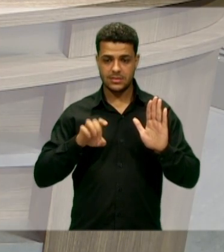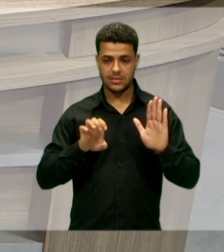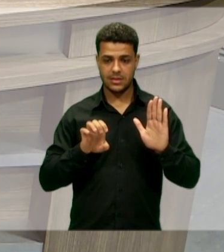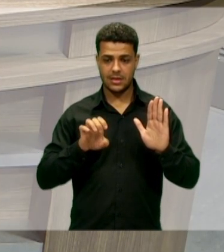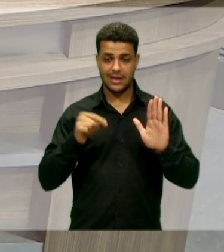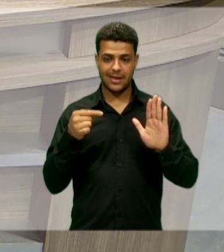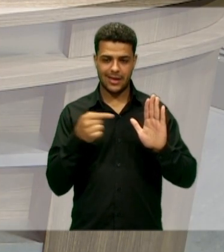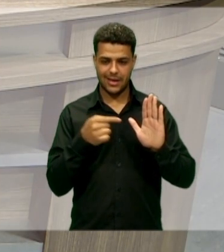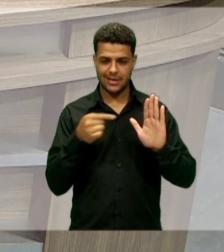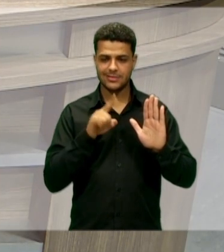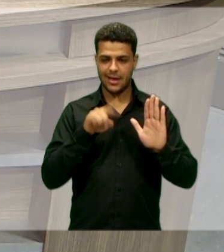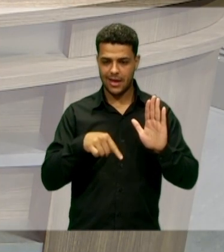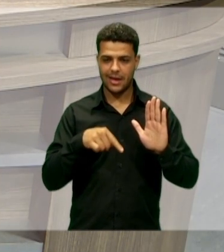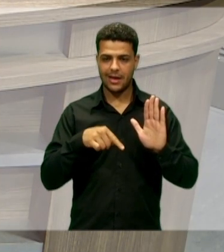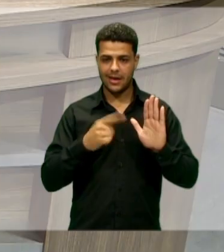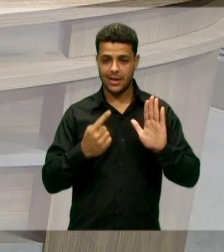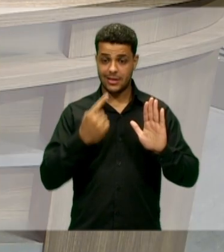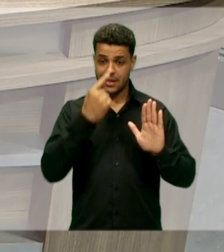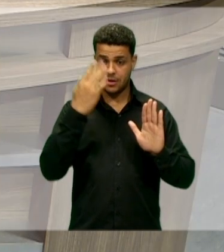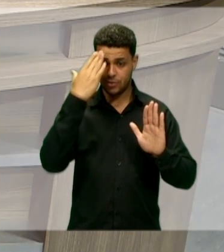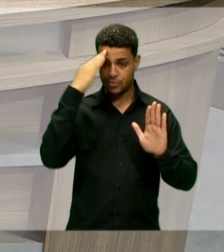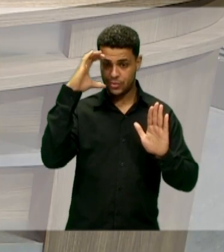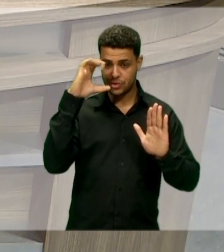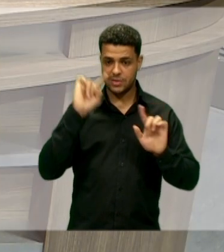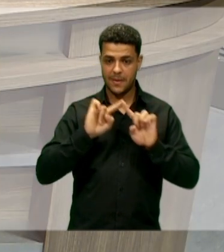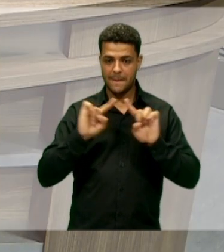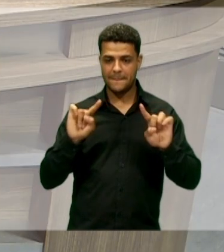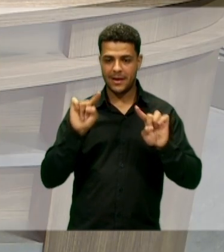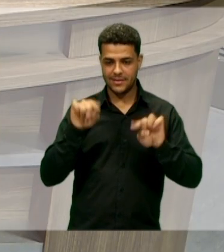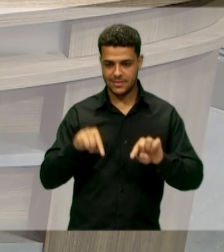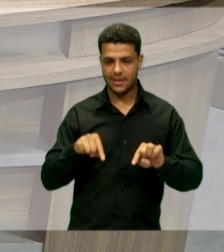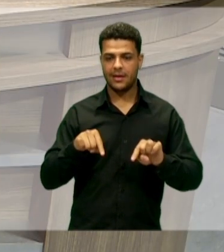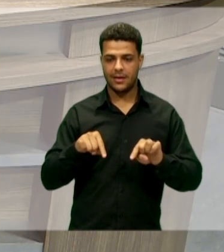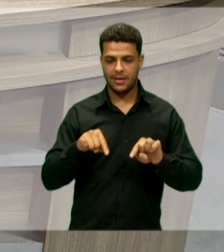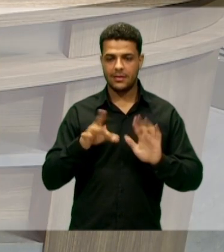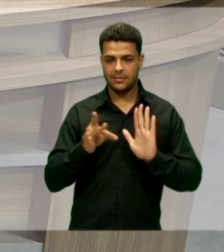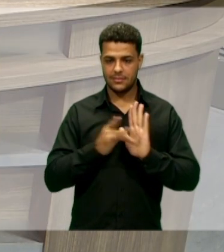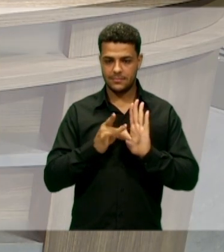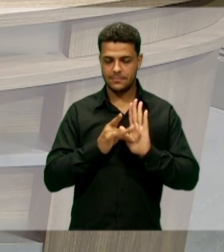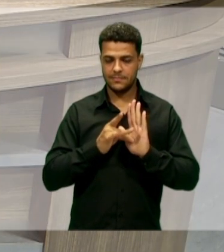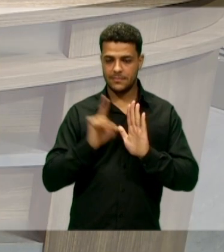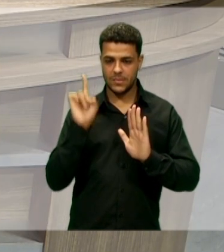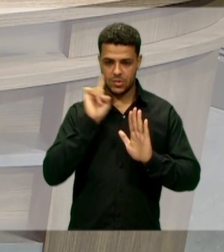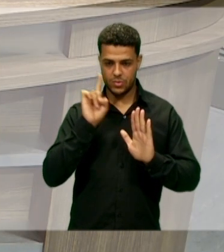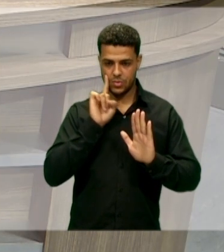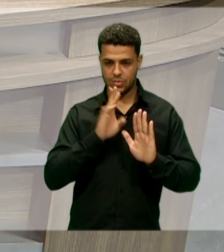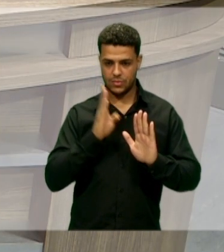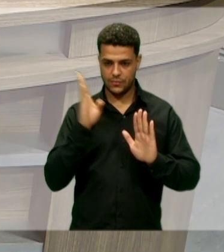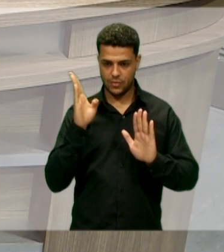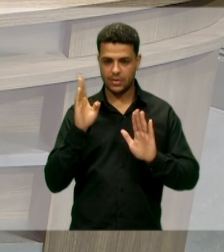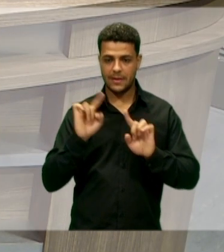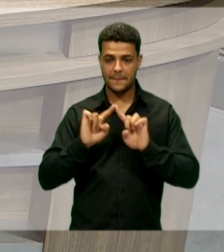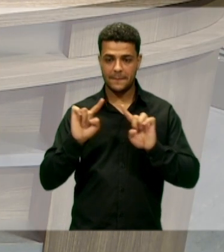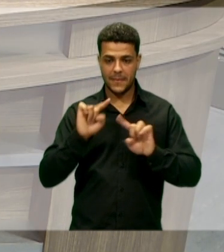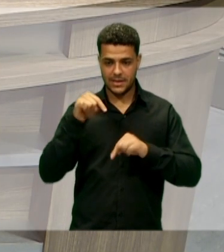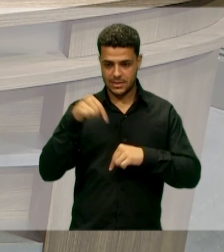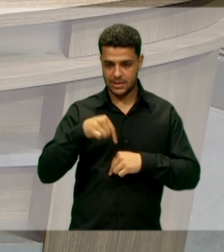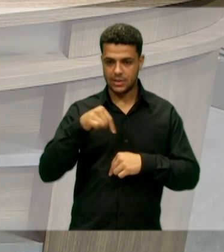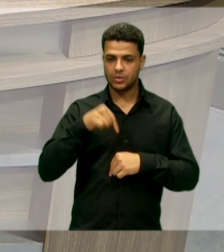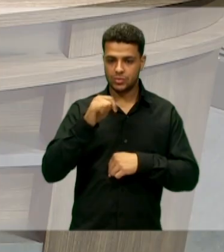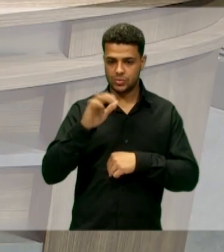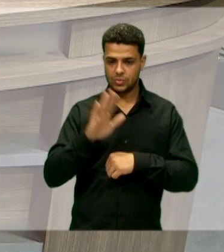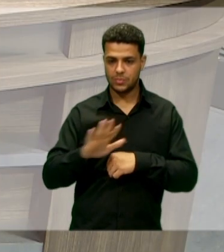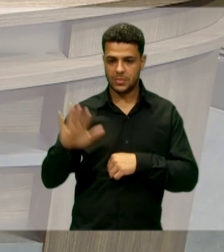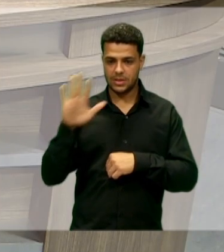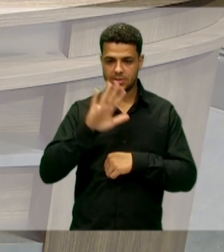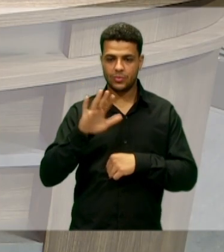Mas nesse caso é a Faculdade Mackenzie de Curitiba, mas ela realmente, a origem dela é dos Estados Unidos, né? Uhum. Mas ela no Brasil, acho que ela ganhou espaço